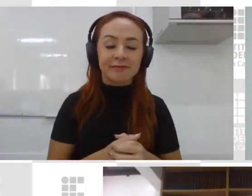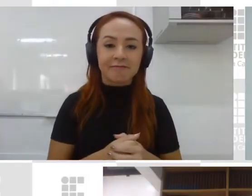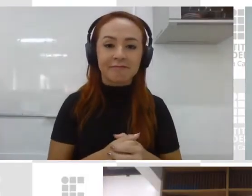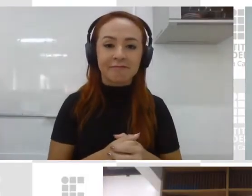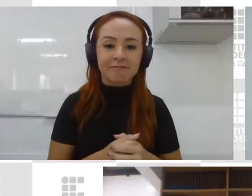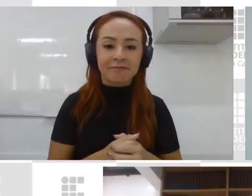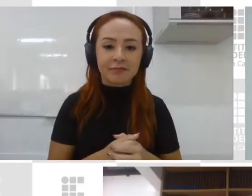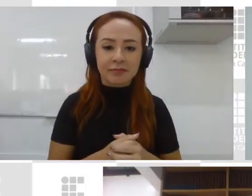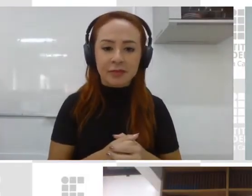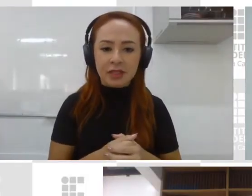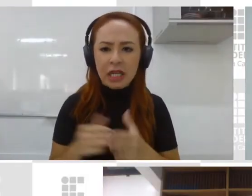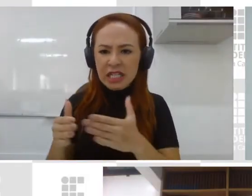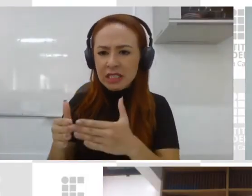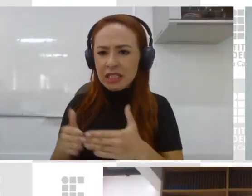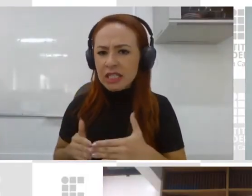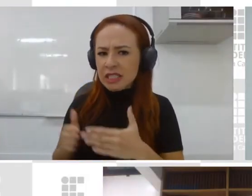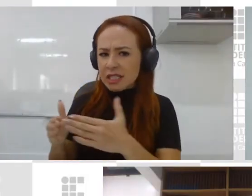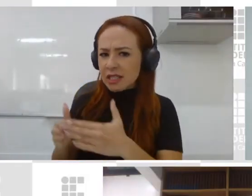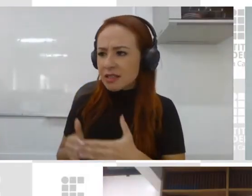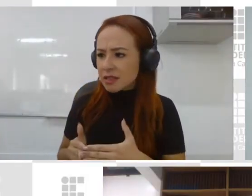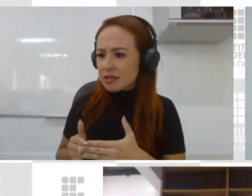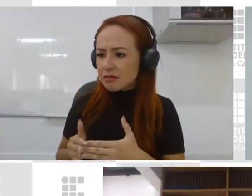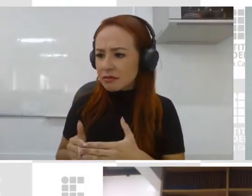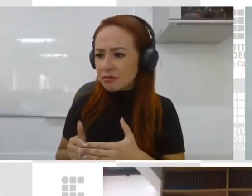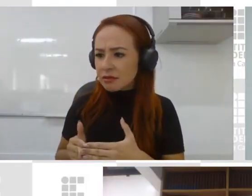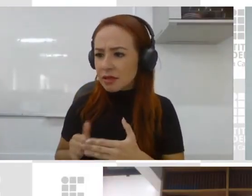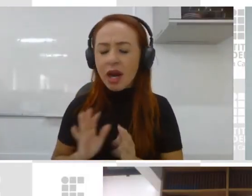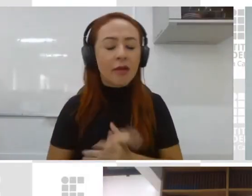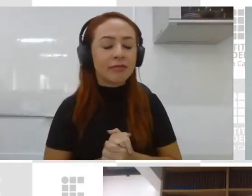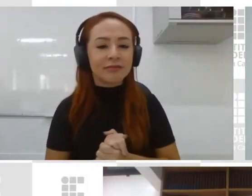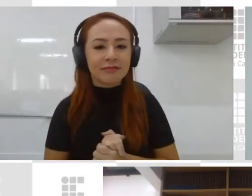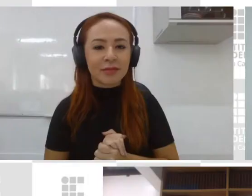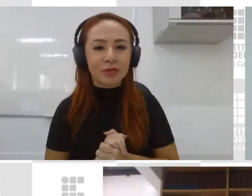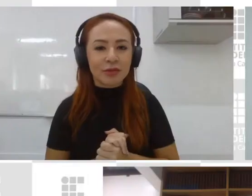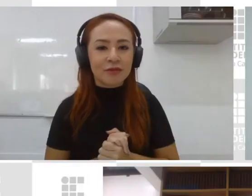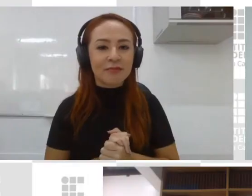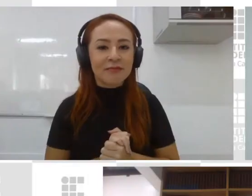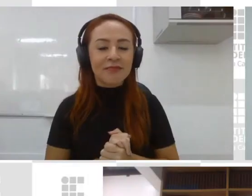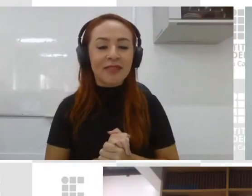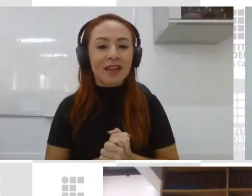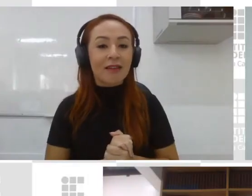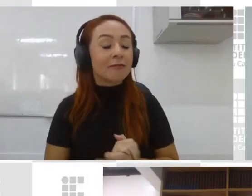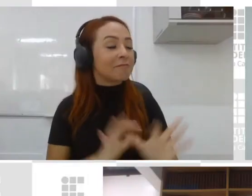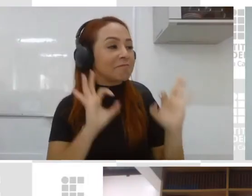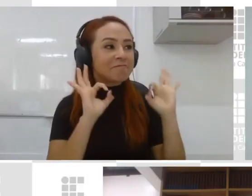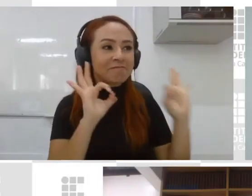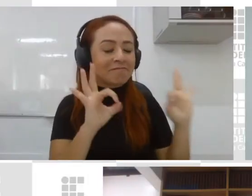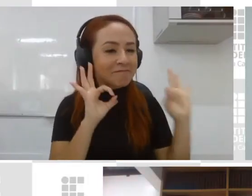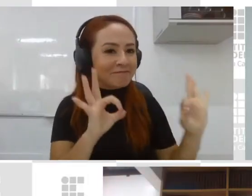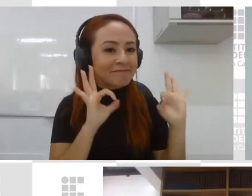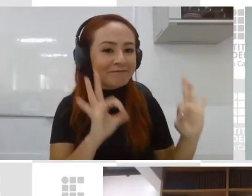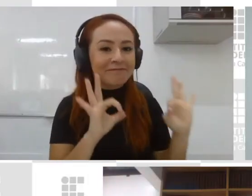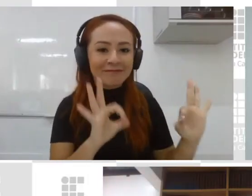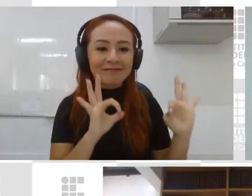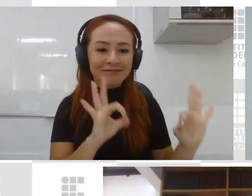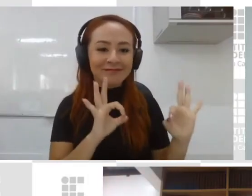Dá licença. Foi excelente, né? Para a gente